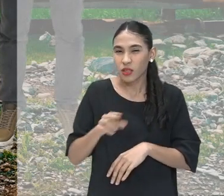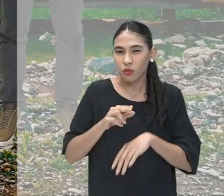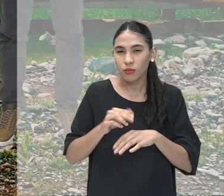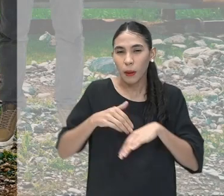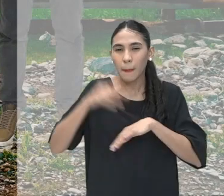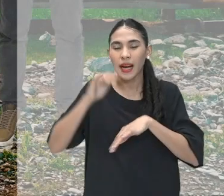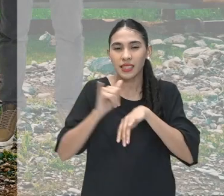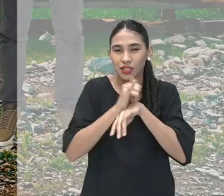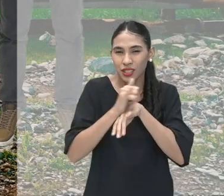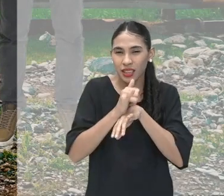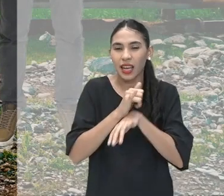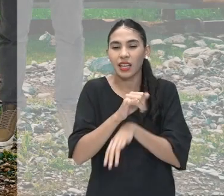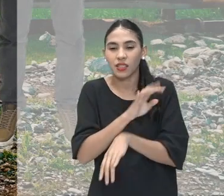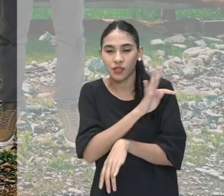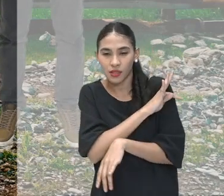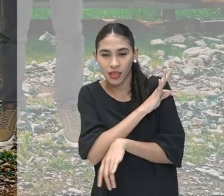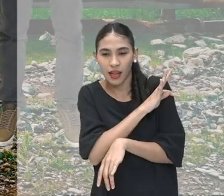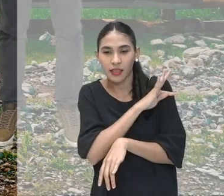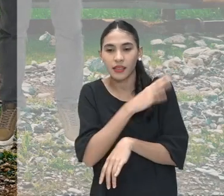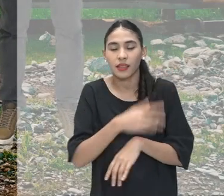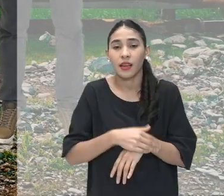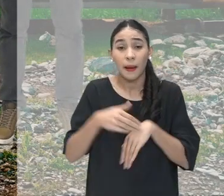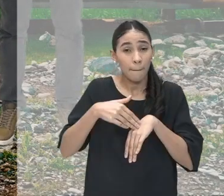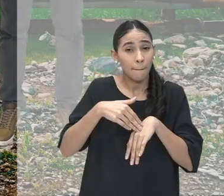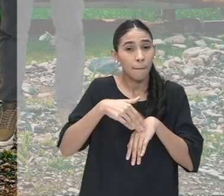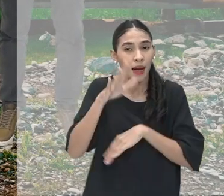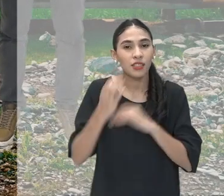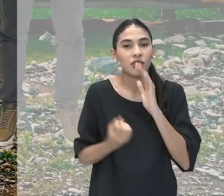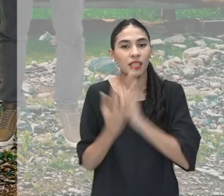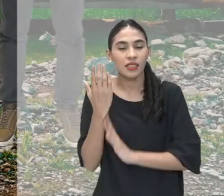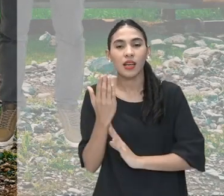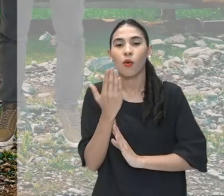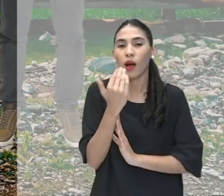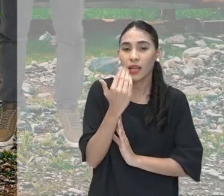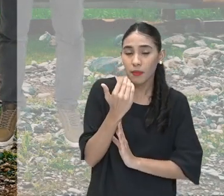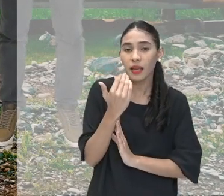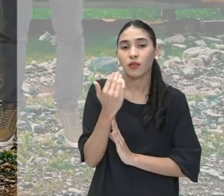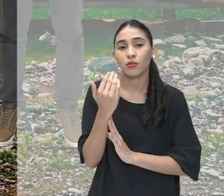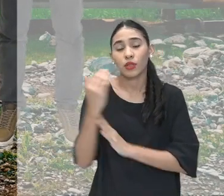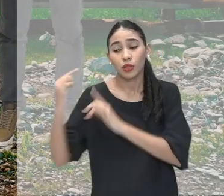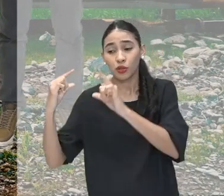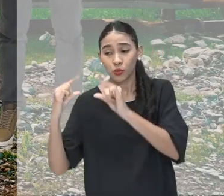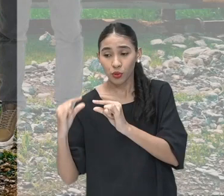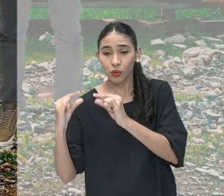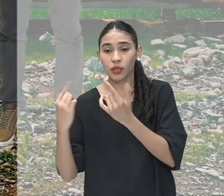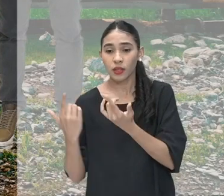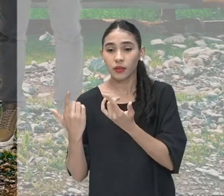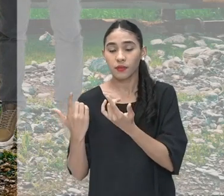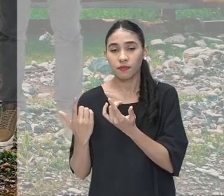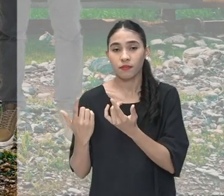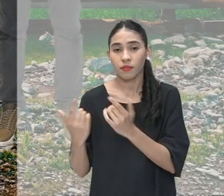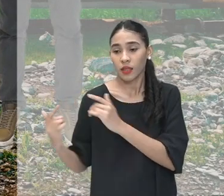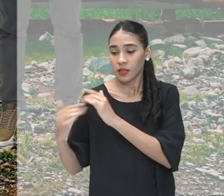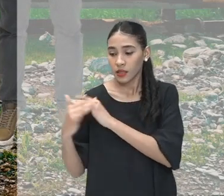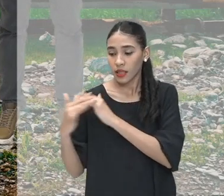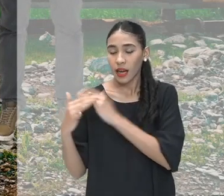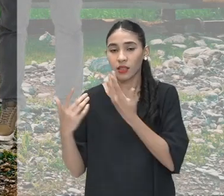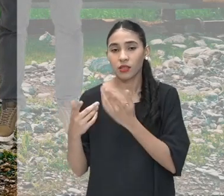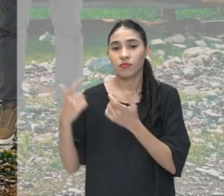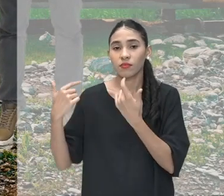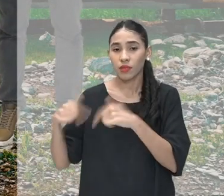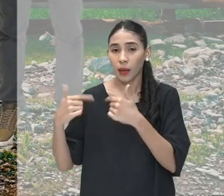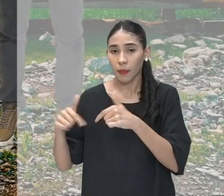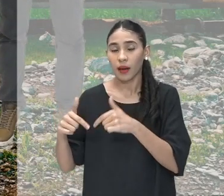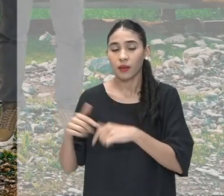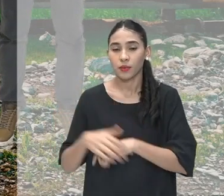agricultura. Você vai, então, gerar mais alimentos, vai baratear o alimento para as pessoas que vivem na cidade, que estão trabalhando aí